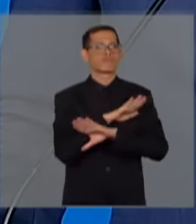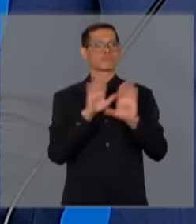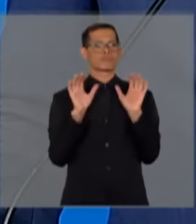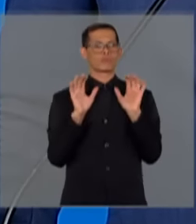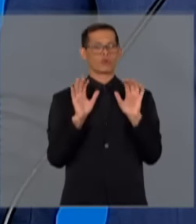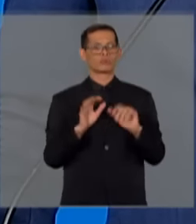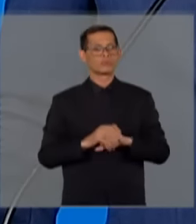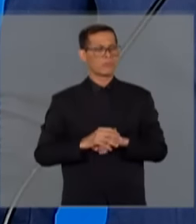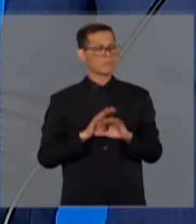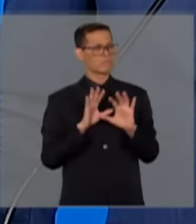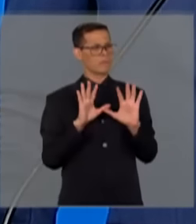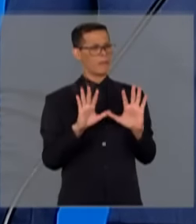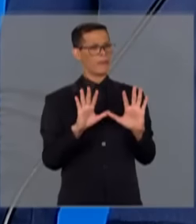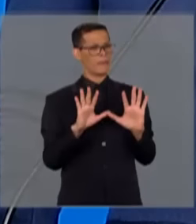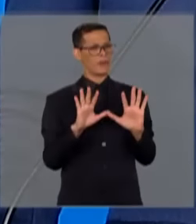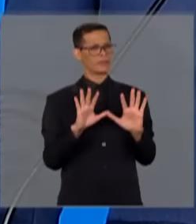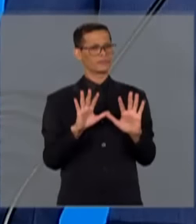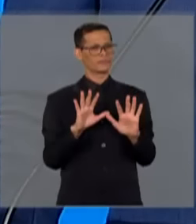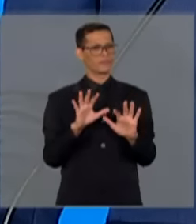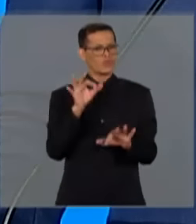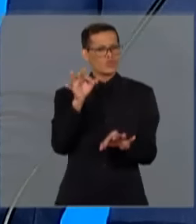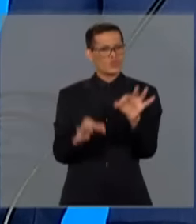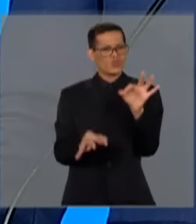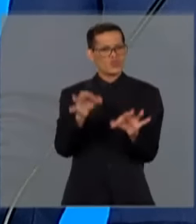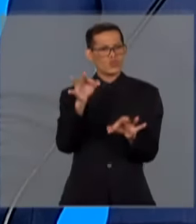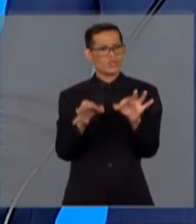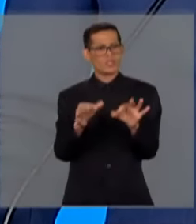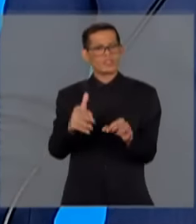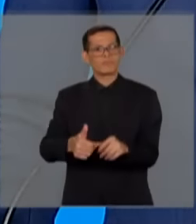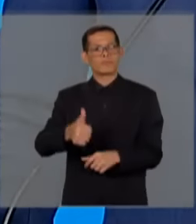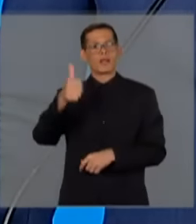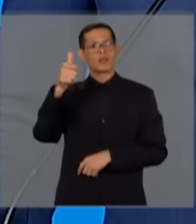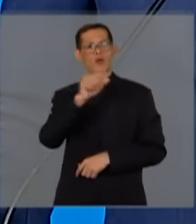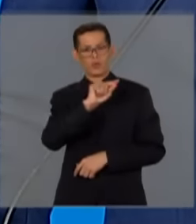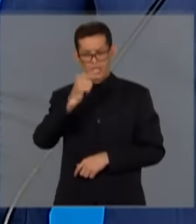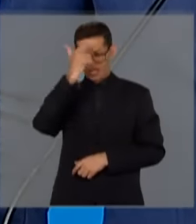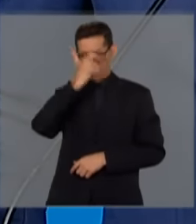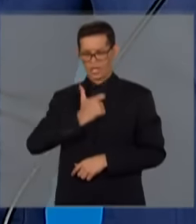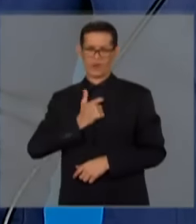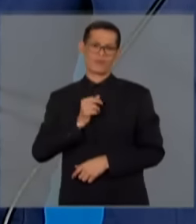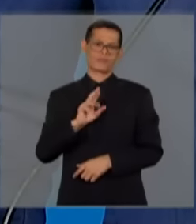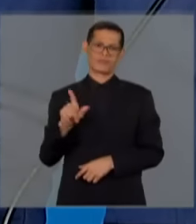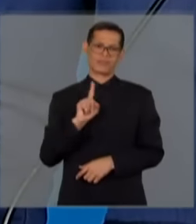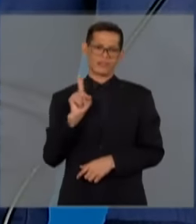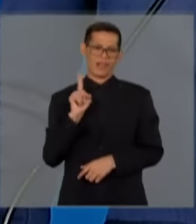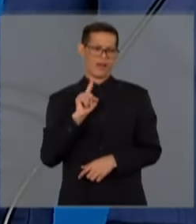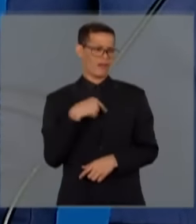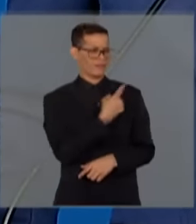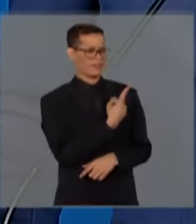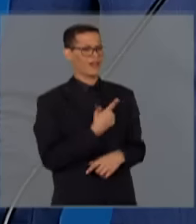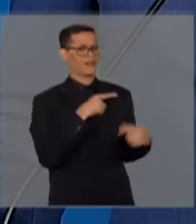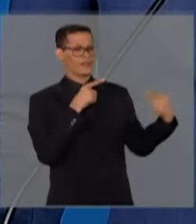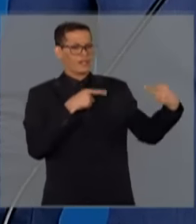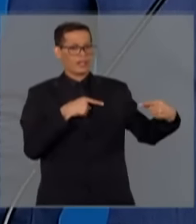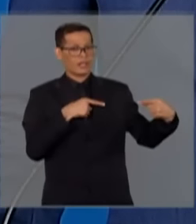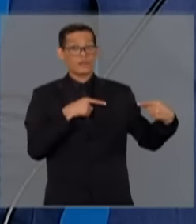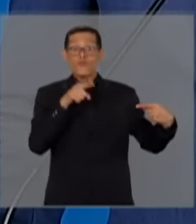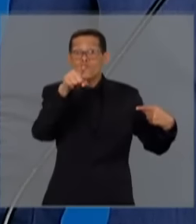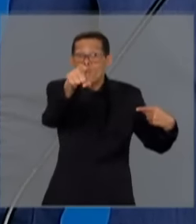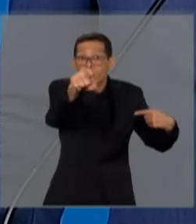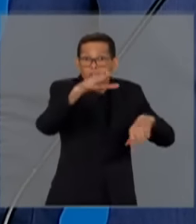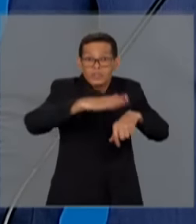juiz não sou nem eu porque aí vai falar pô bolis é adversário vai ficar falando mal é